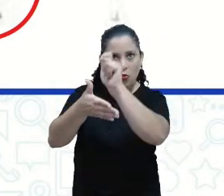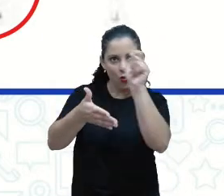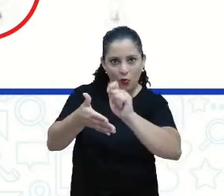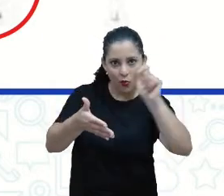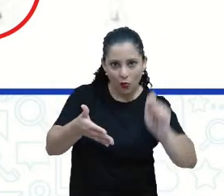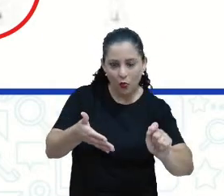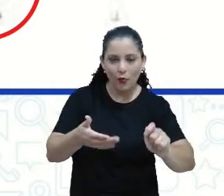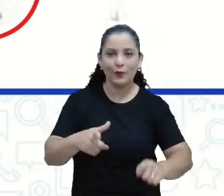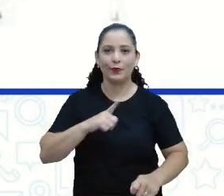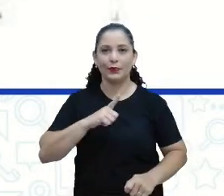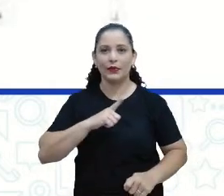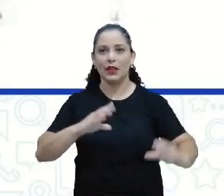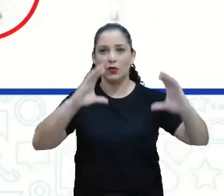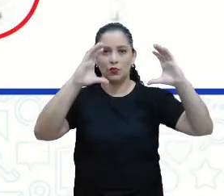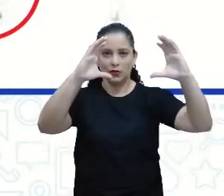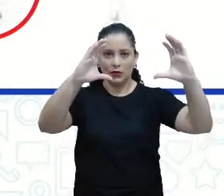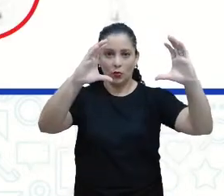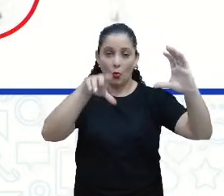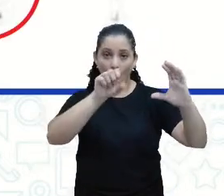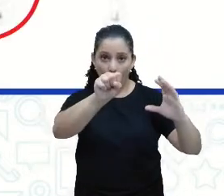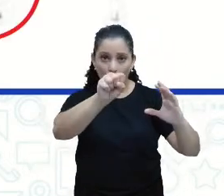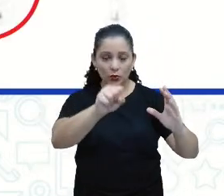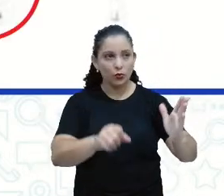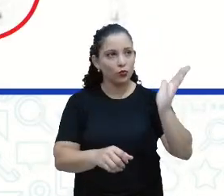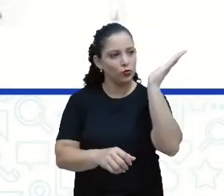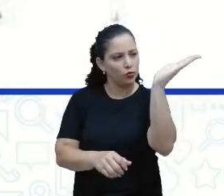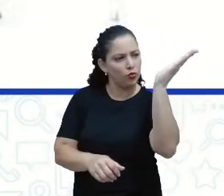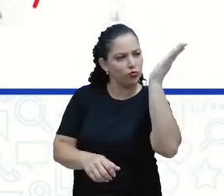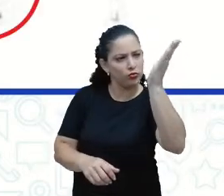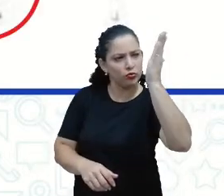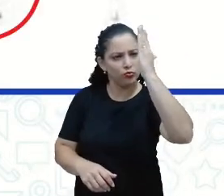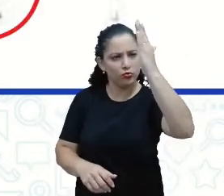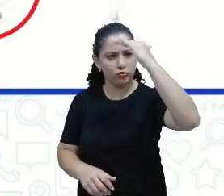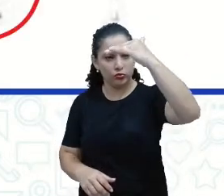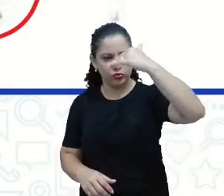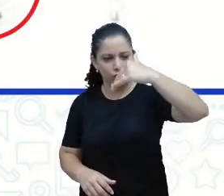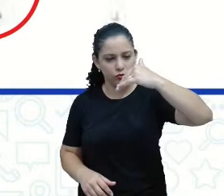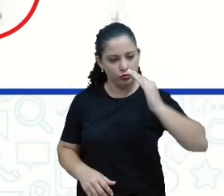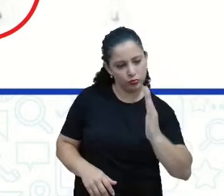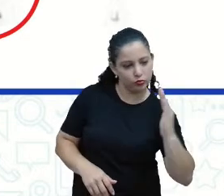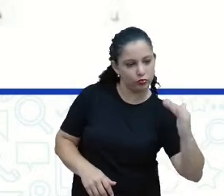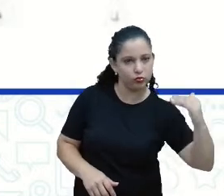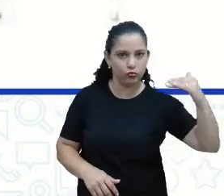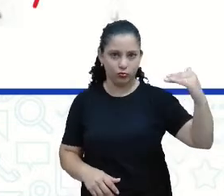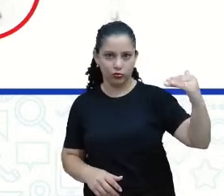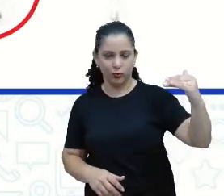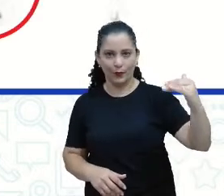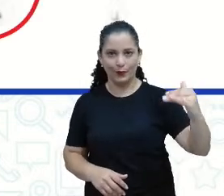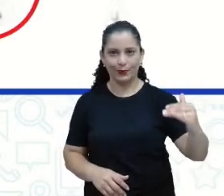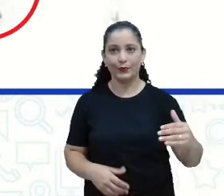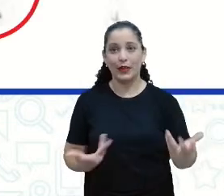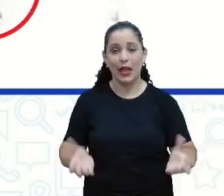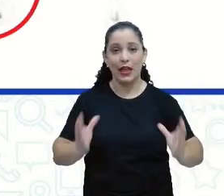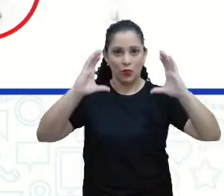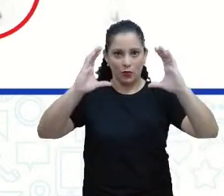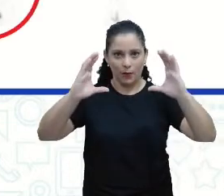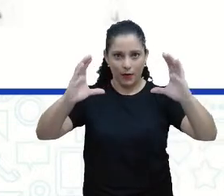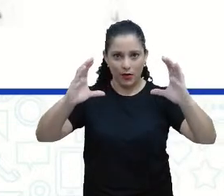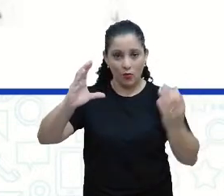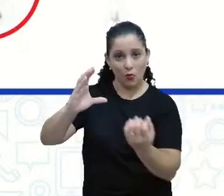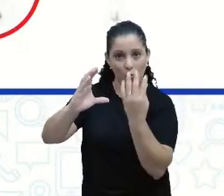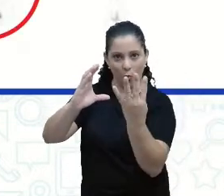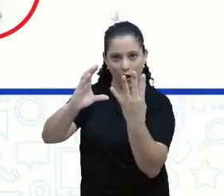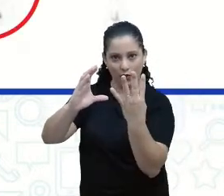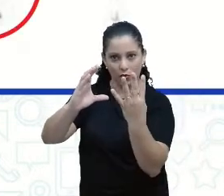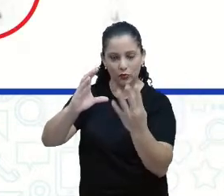ele foi dividido em 8 partes iguais. No meio, esse círculo ele foi dividido em 4 fatias, né,